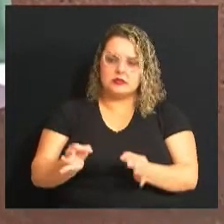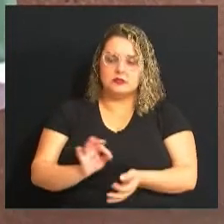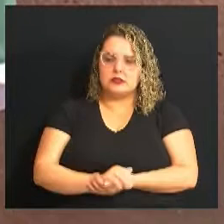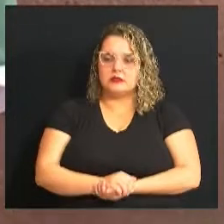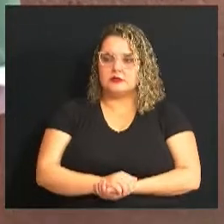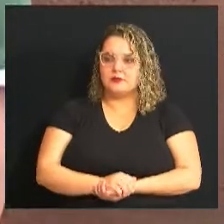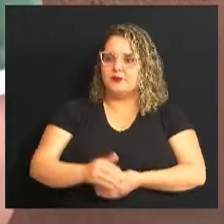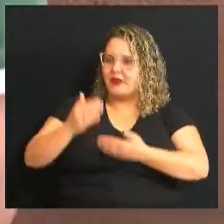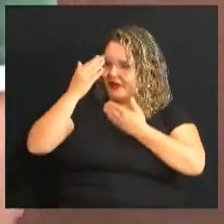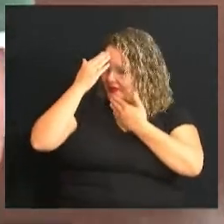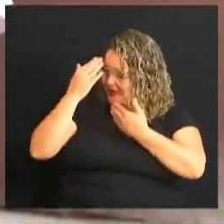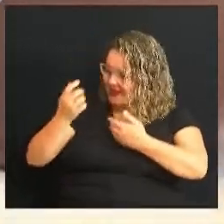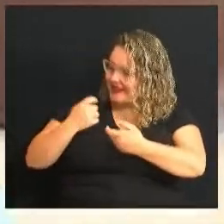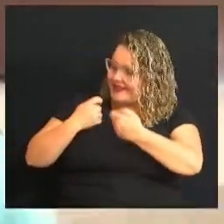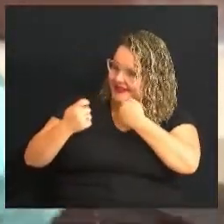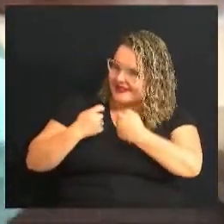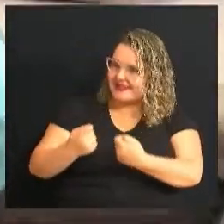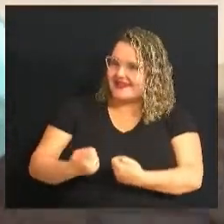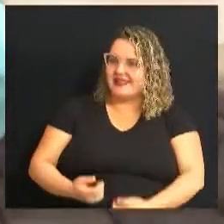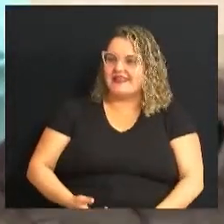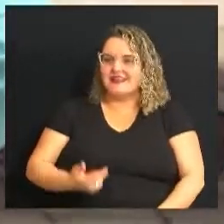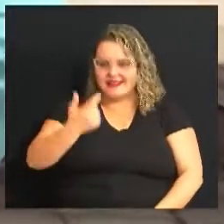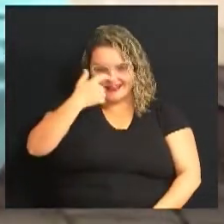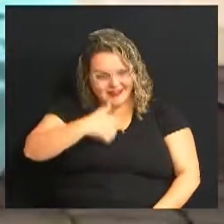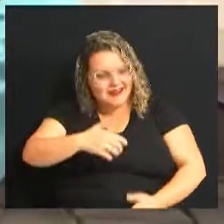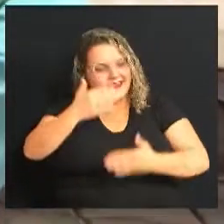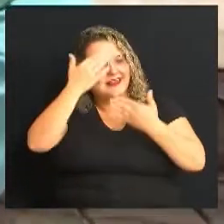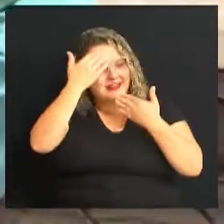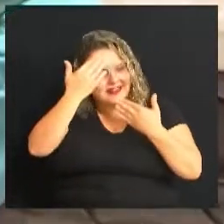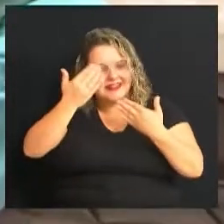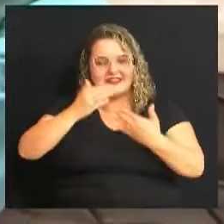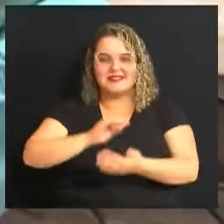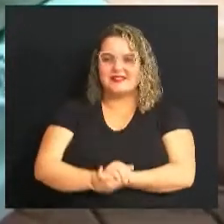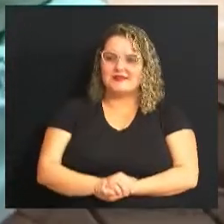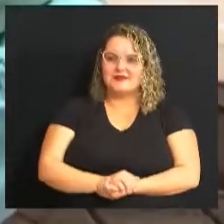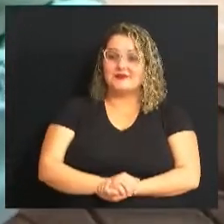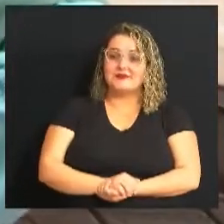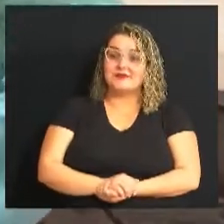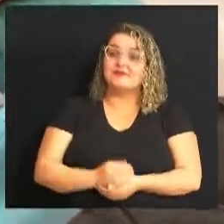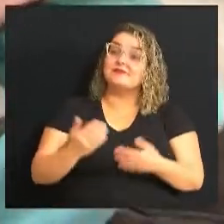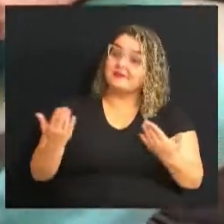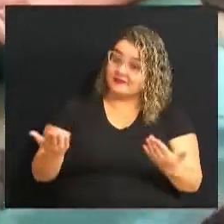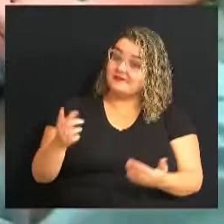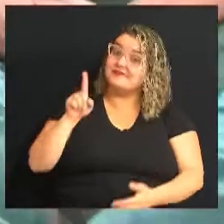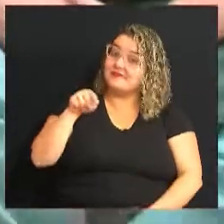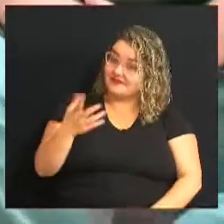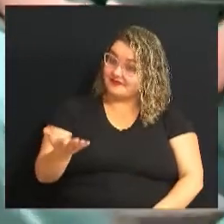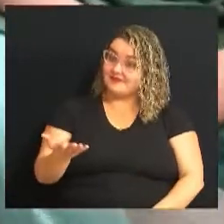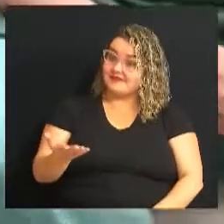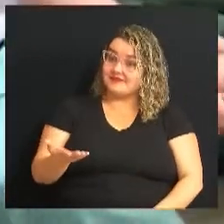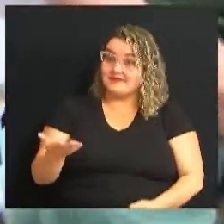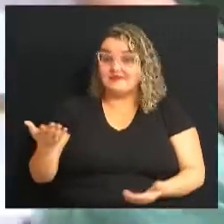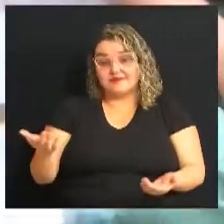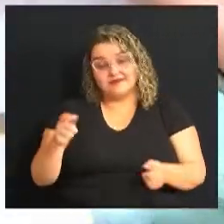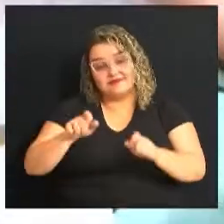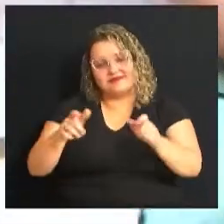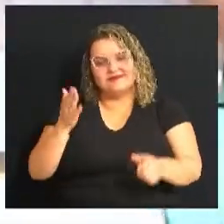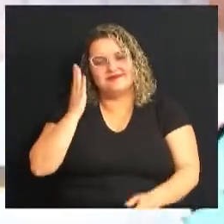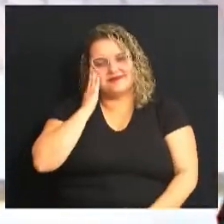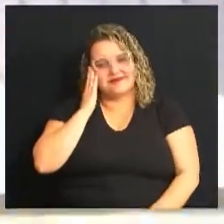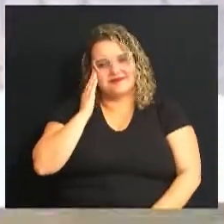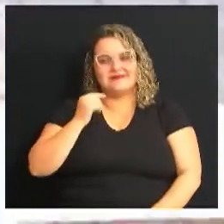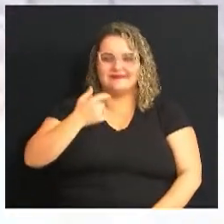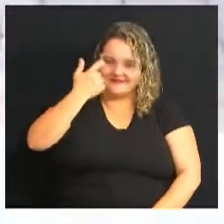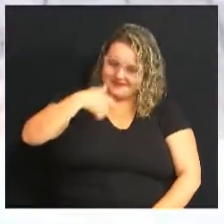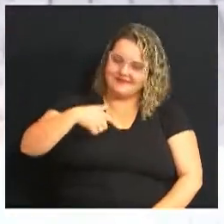Valeu, muito obrigado pela entrevista. Não, eu que agradeço. Valeu, é isso aí. Bom, pessoal, já sabe, né? Se